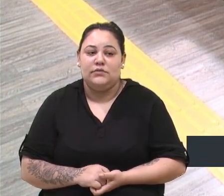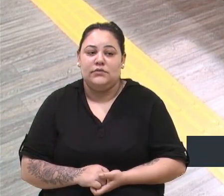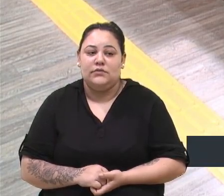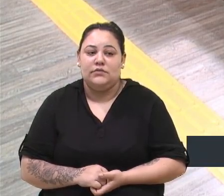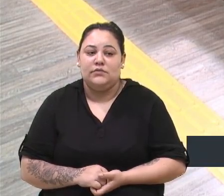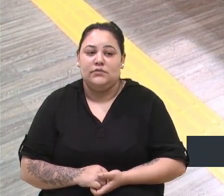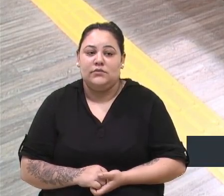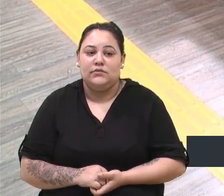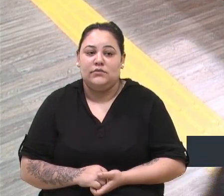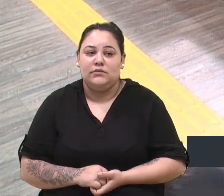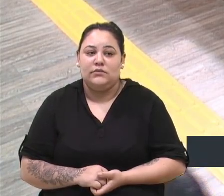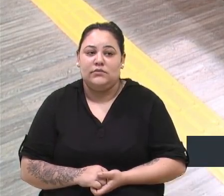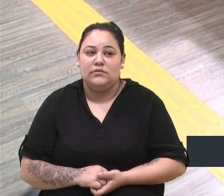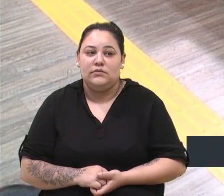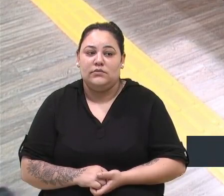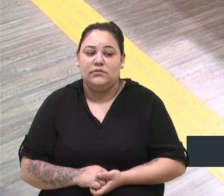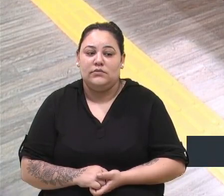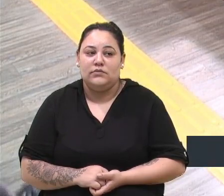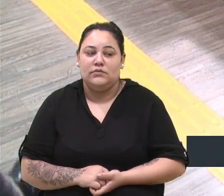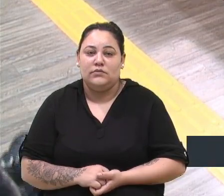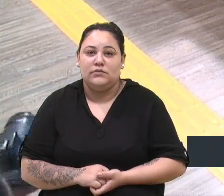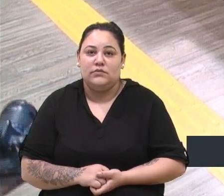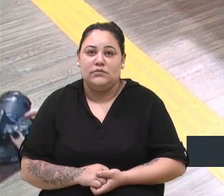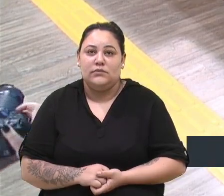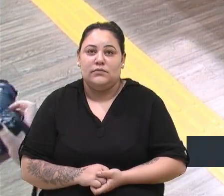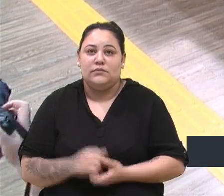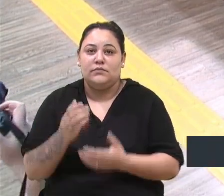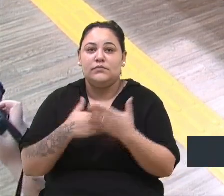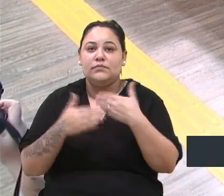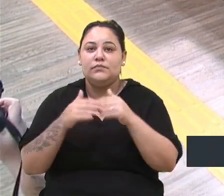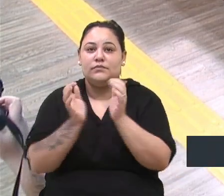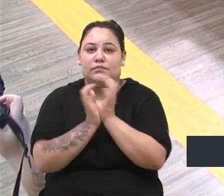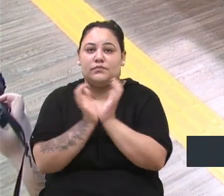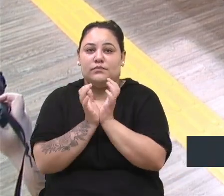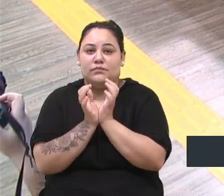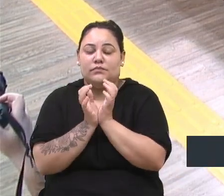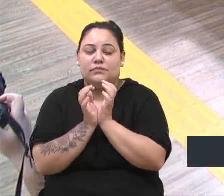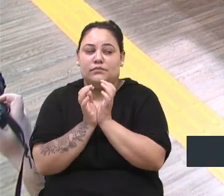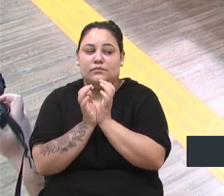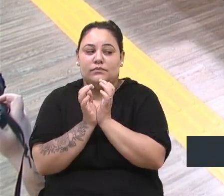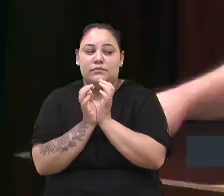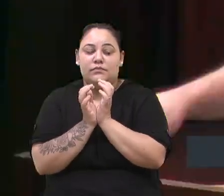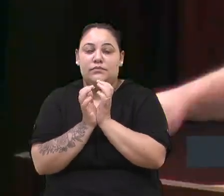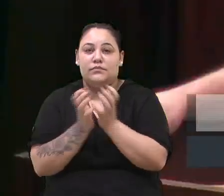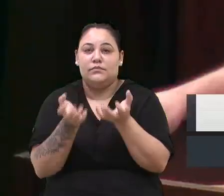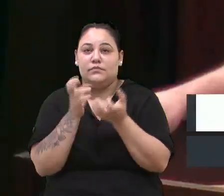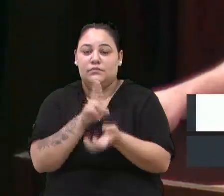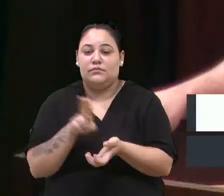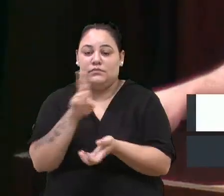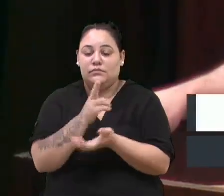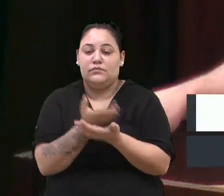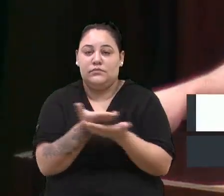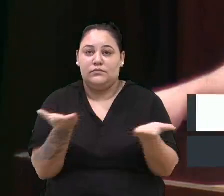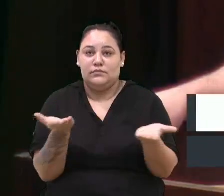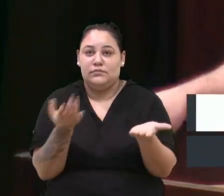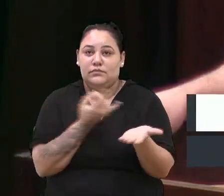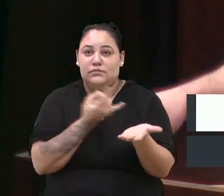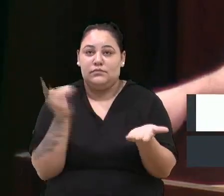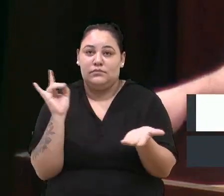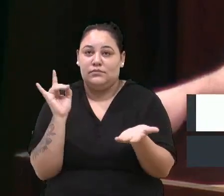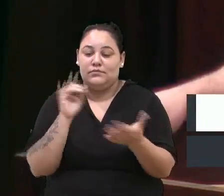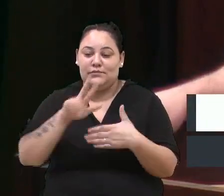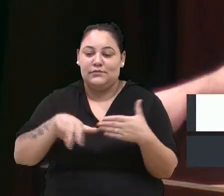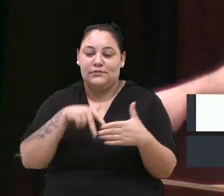Bom dia, presidente, nobres colegas. Queria ocupar esse último grande